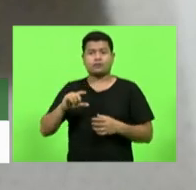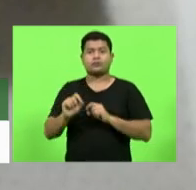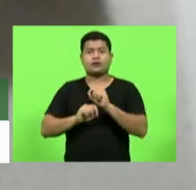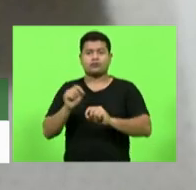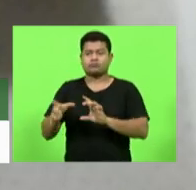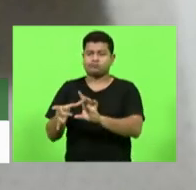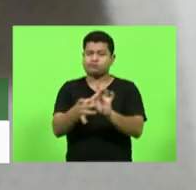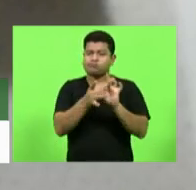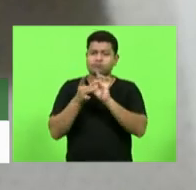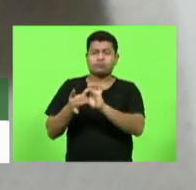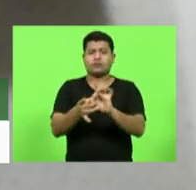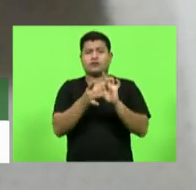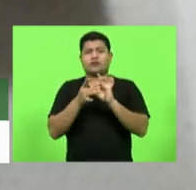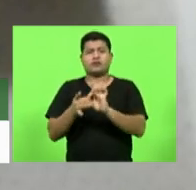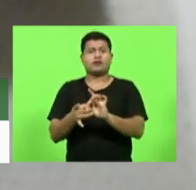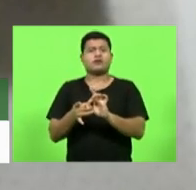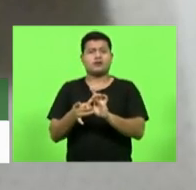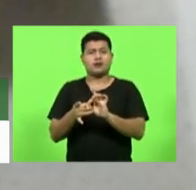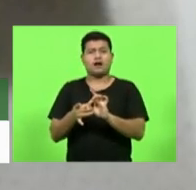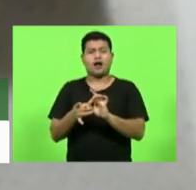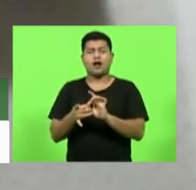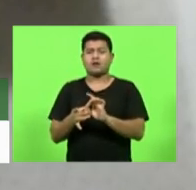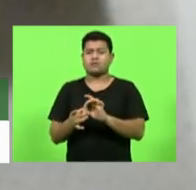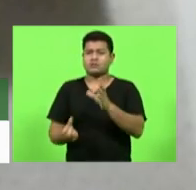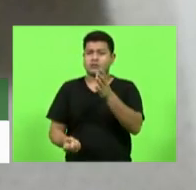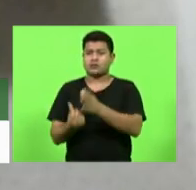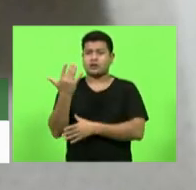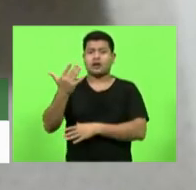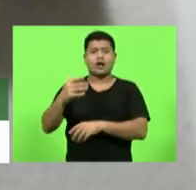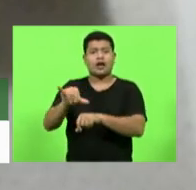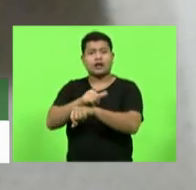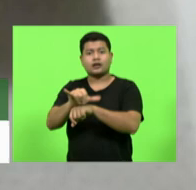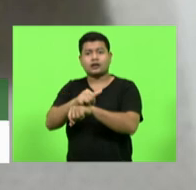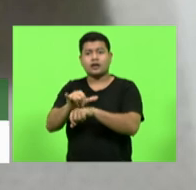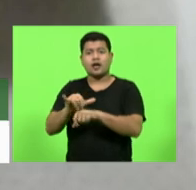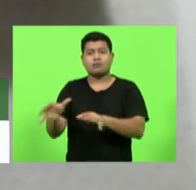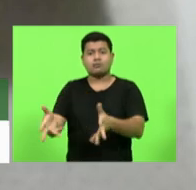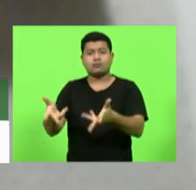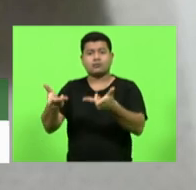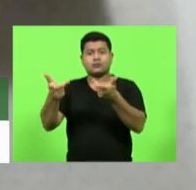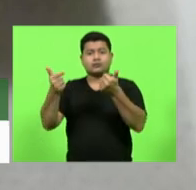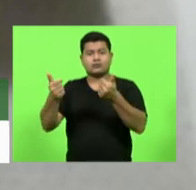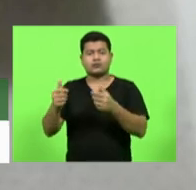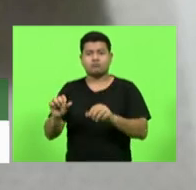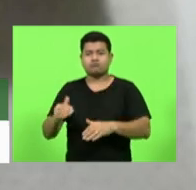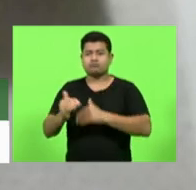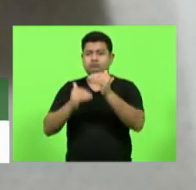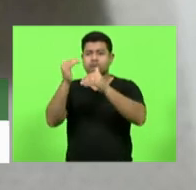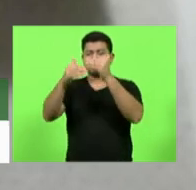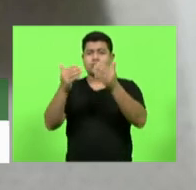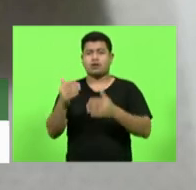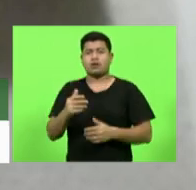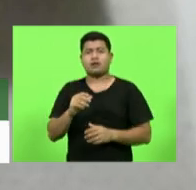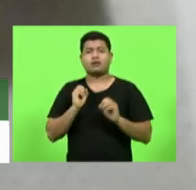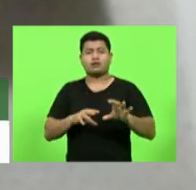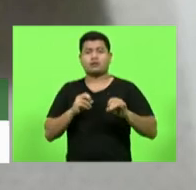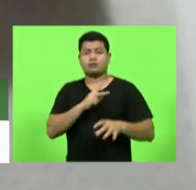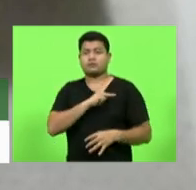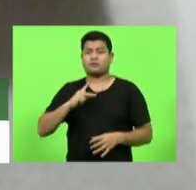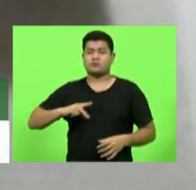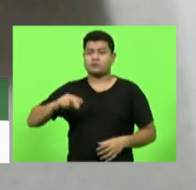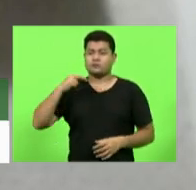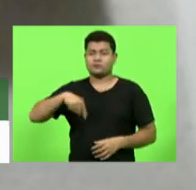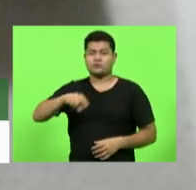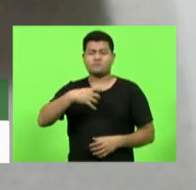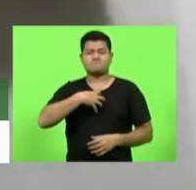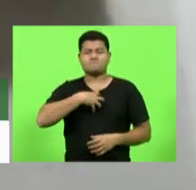para construir alternativas para a melhoria da educação pública, de fato, é motivo de grande alegria.